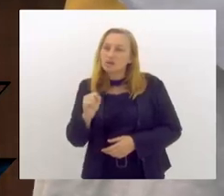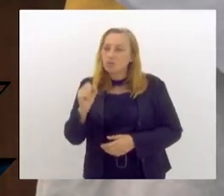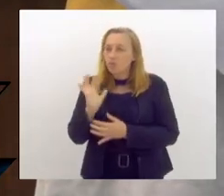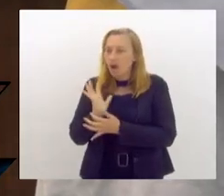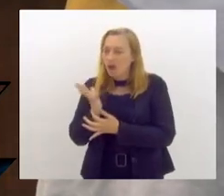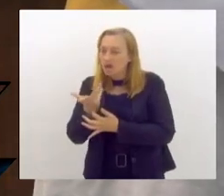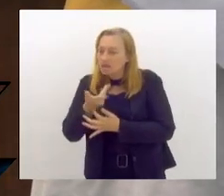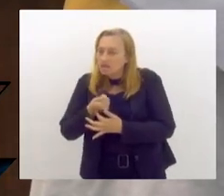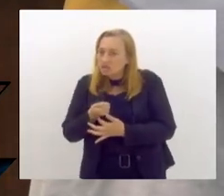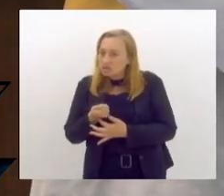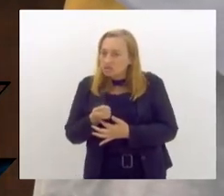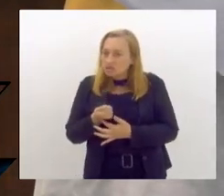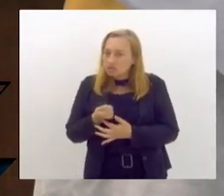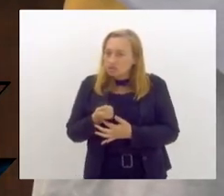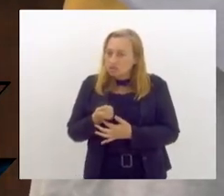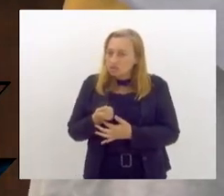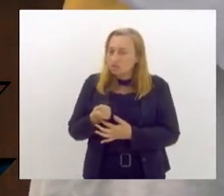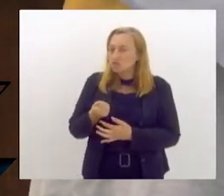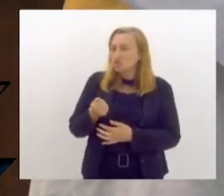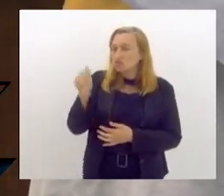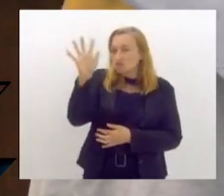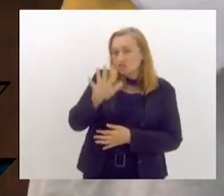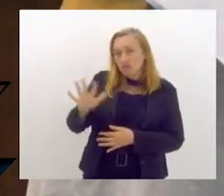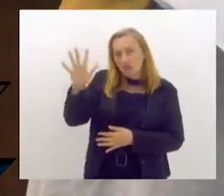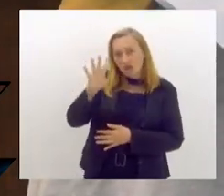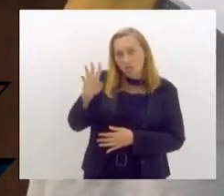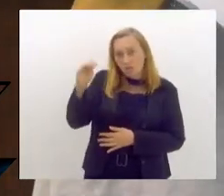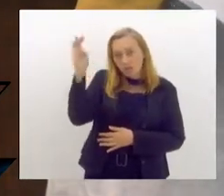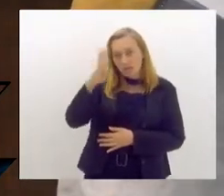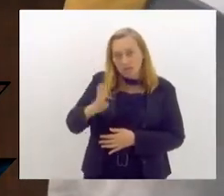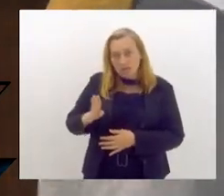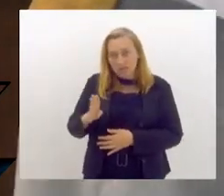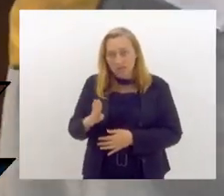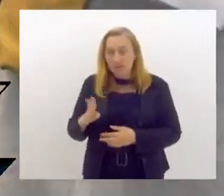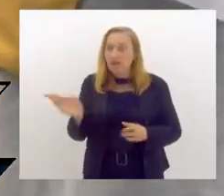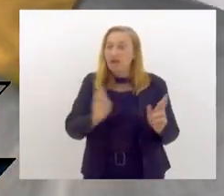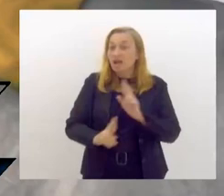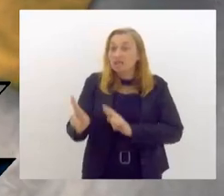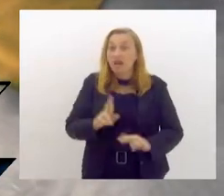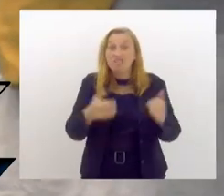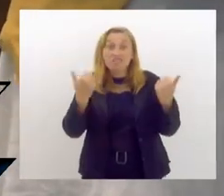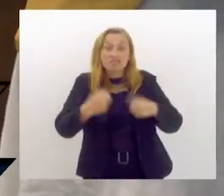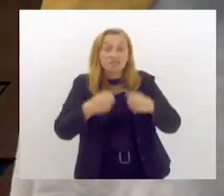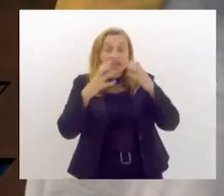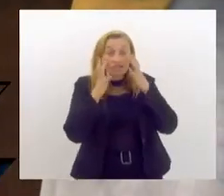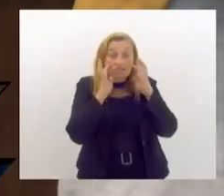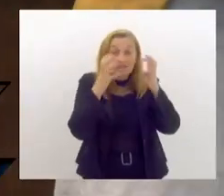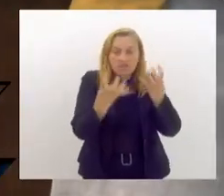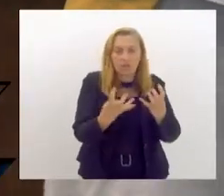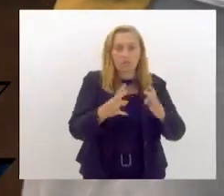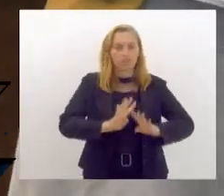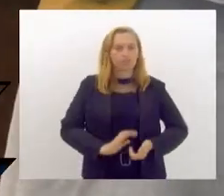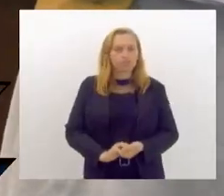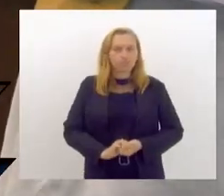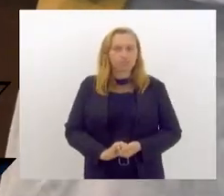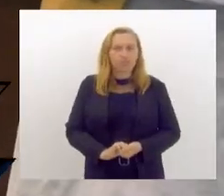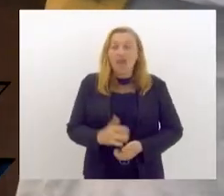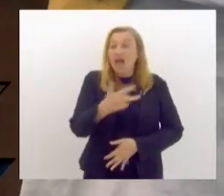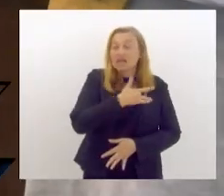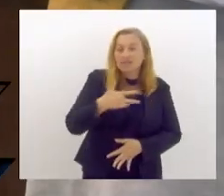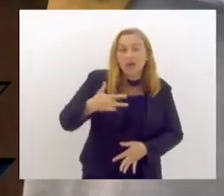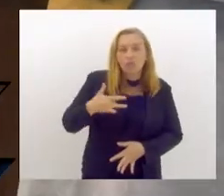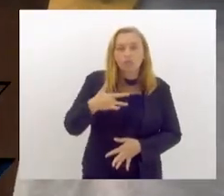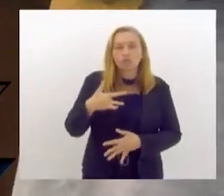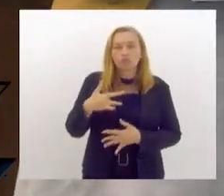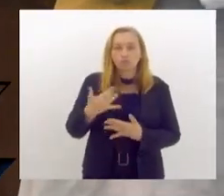da musicalidade de modo geral brasileira e que relaciona a necessidade de atenção à saúde